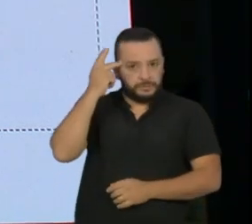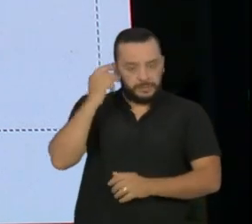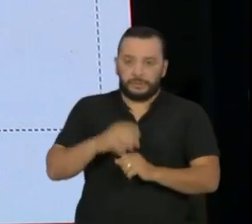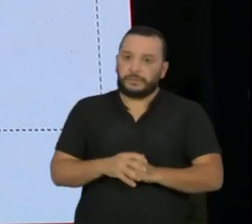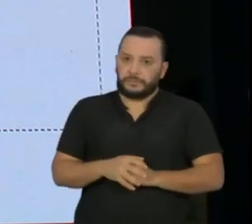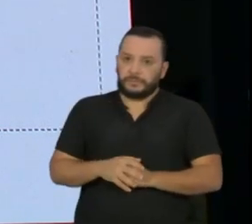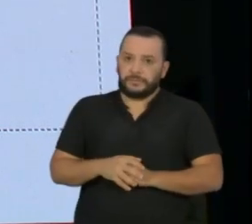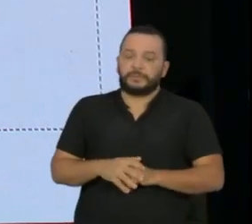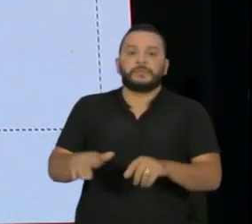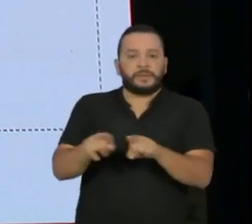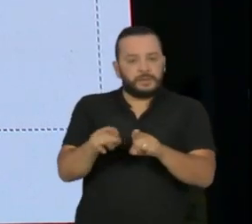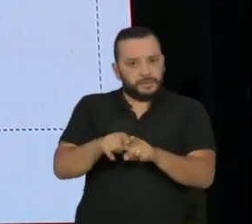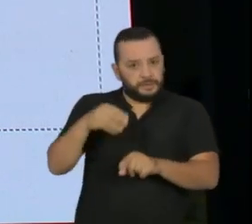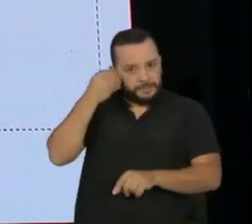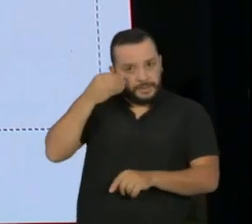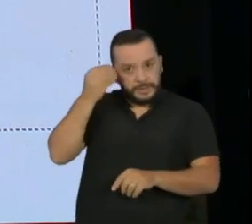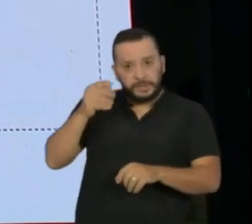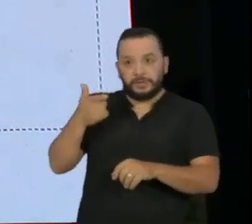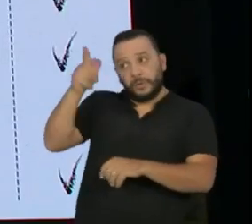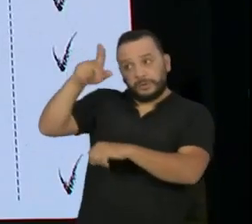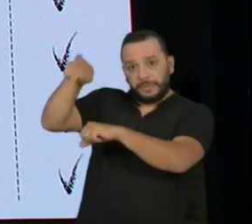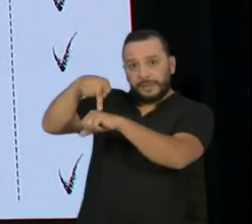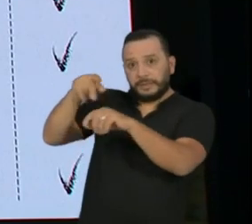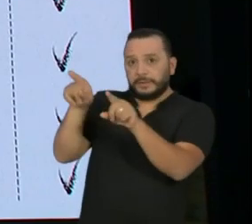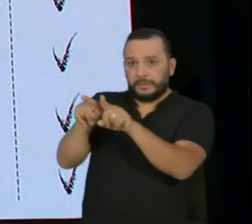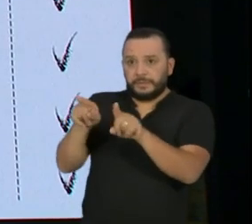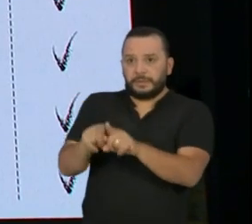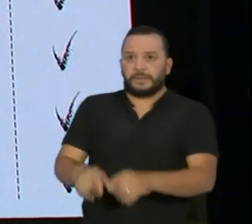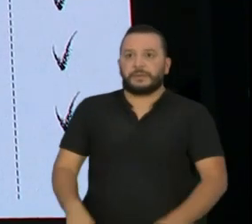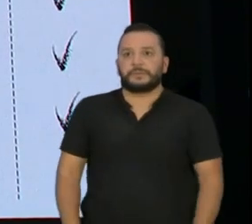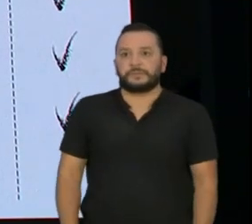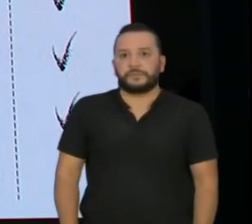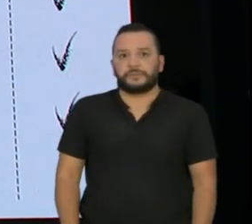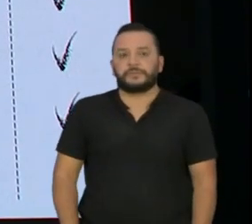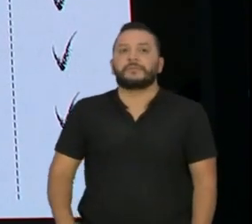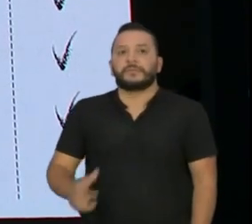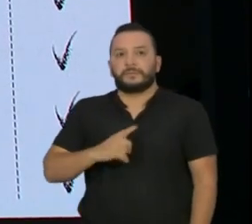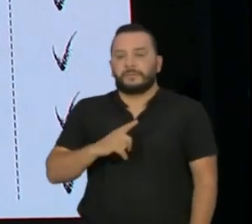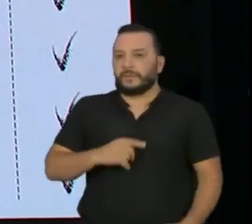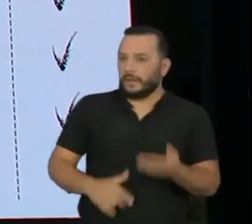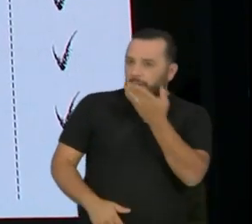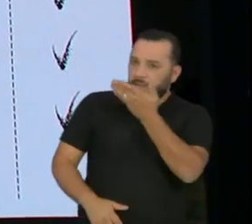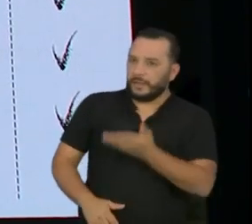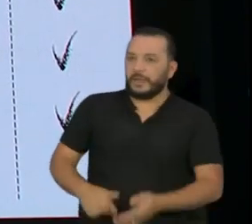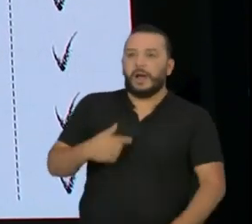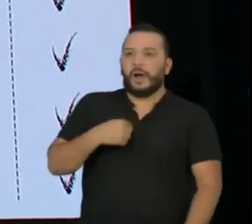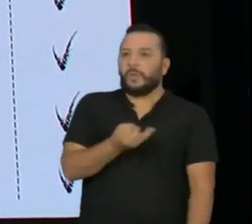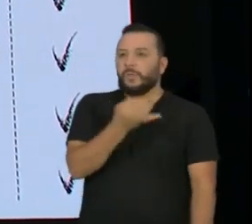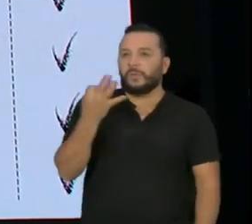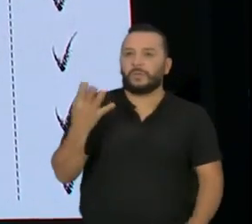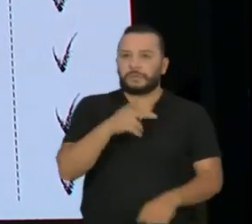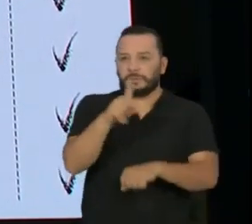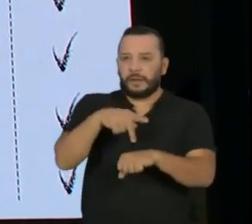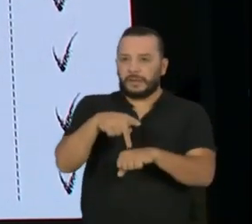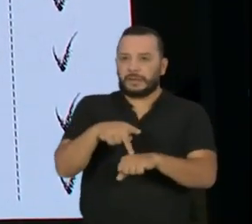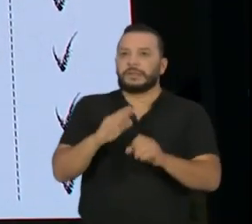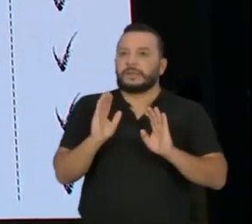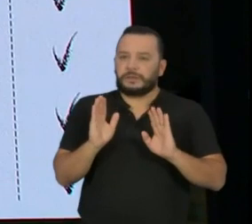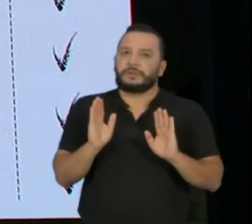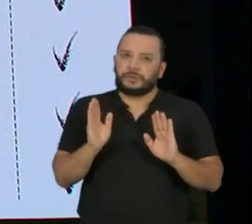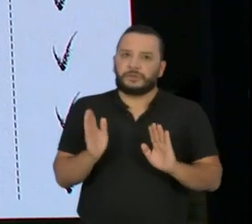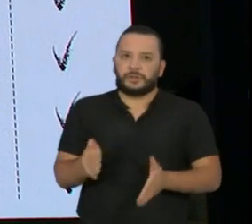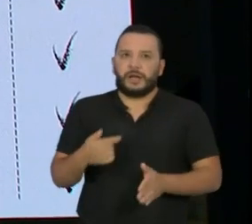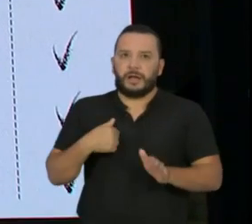vamos observar as experiências internacionais. Pode passar, por favor? Nós temos aqui alguns países já com